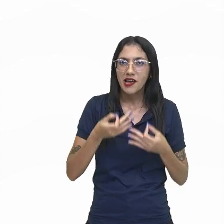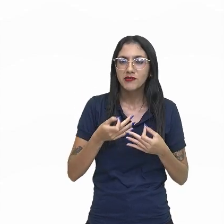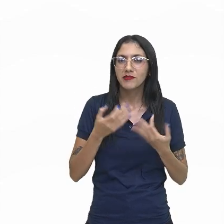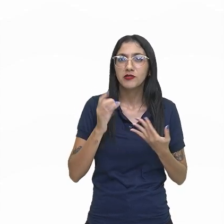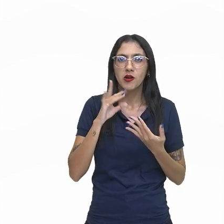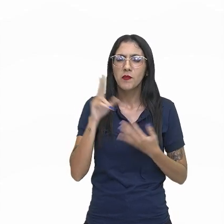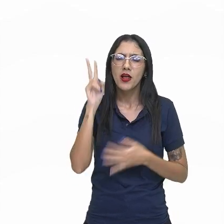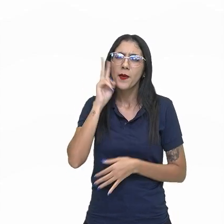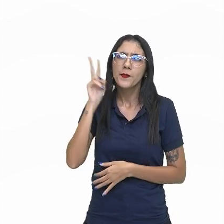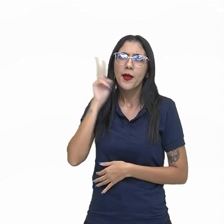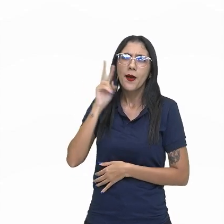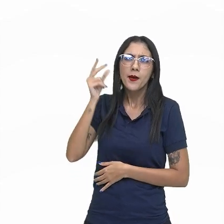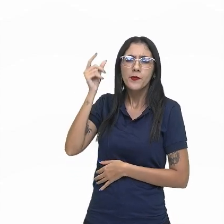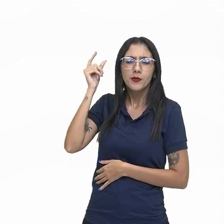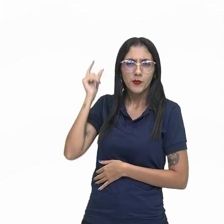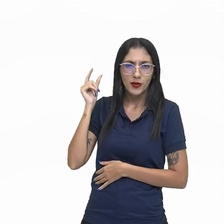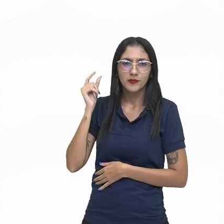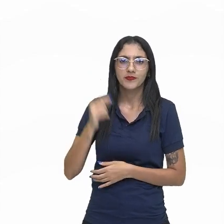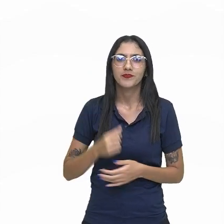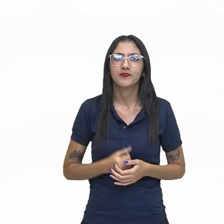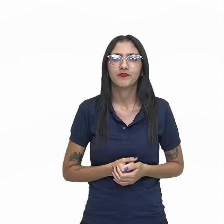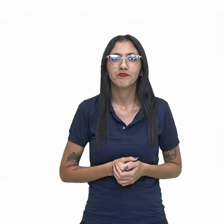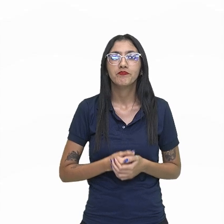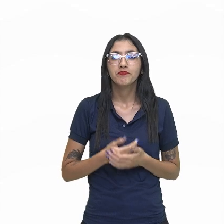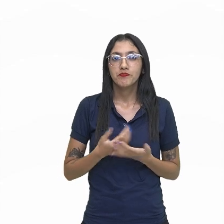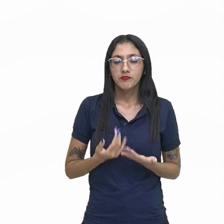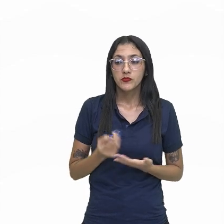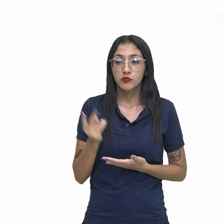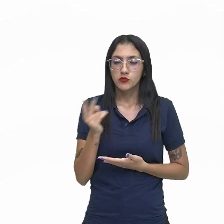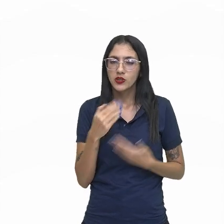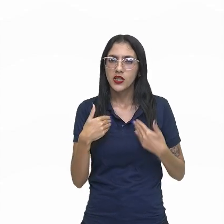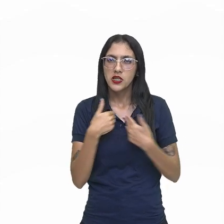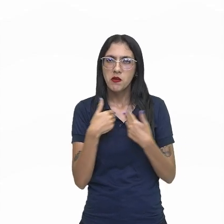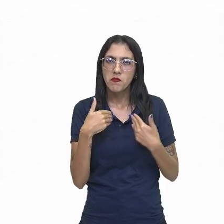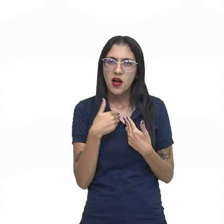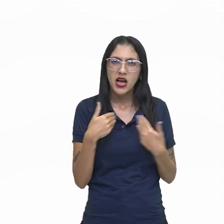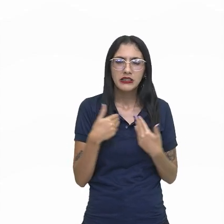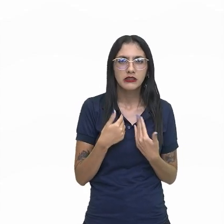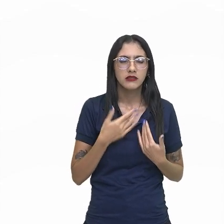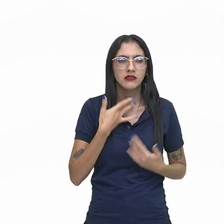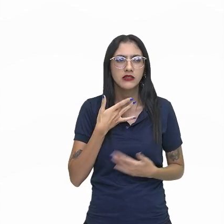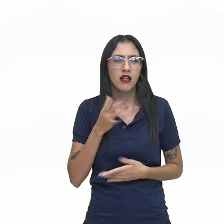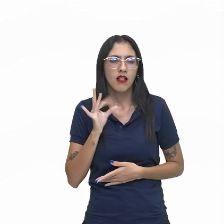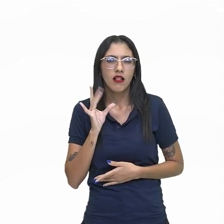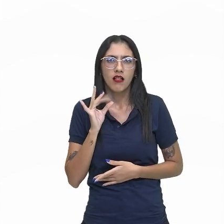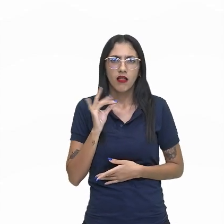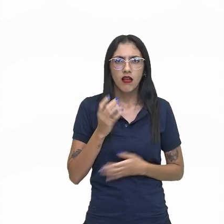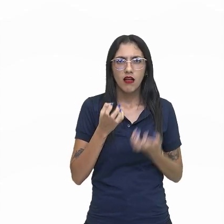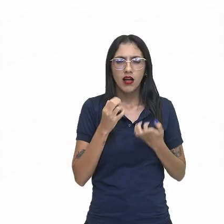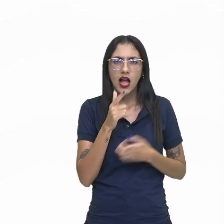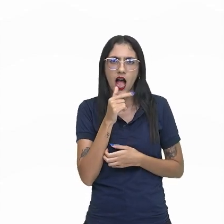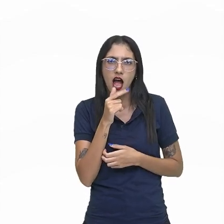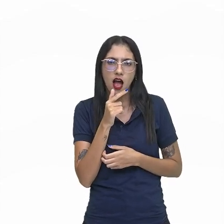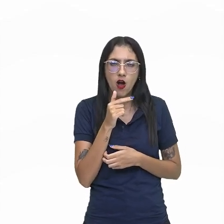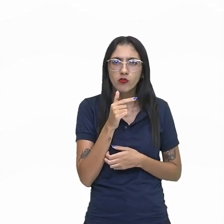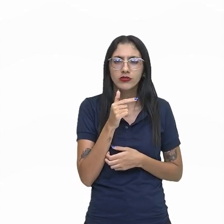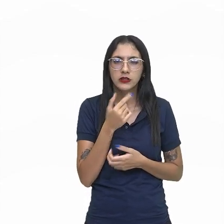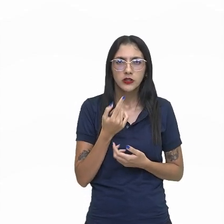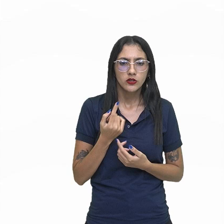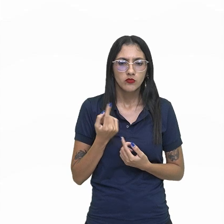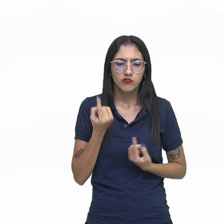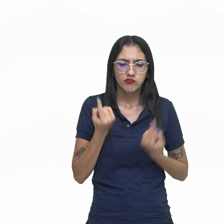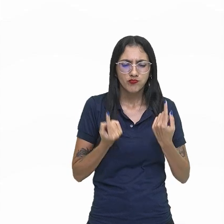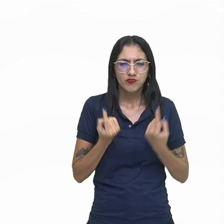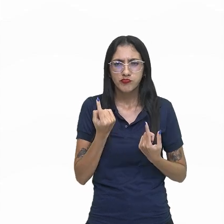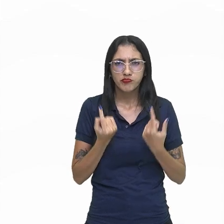uma lembrança aí. Estavam com muita sede e começaram a discutir para ver quem beberia primeiro. Nenhum